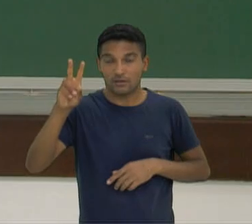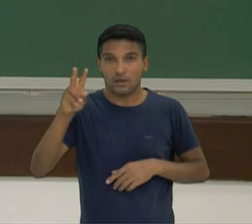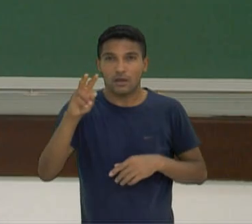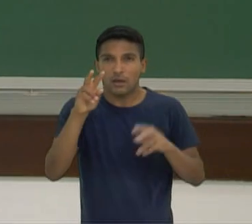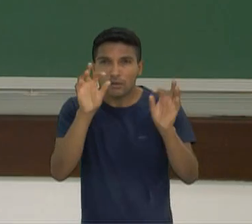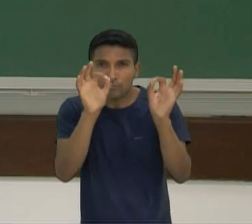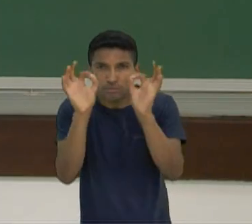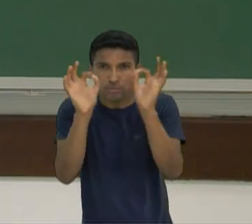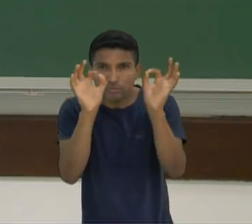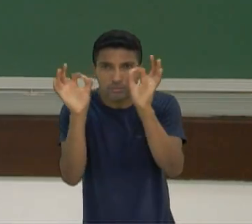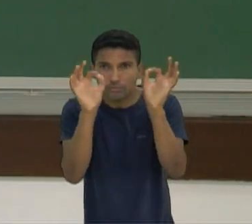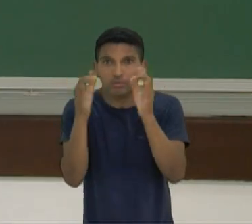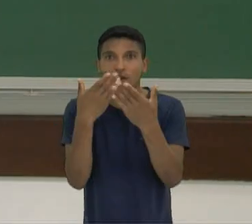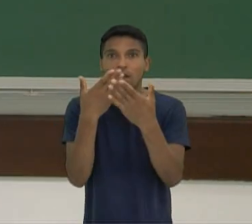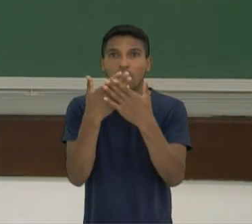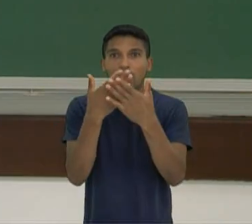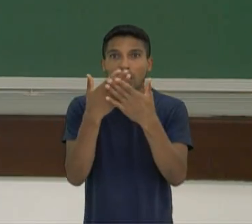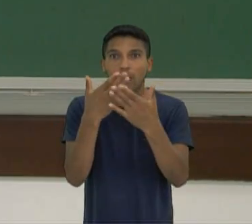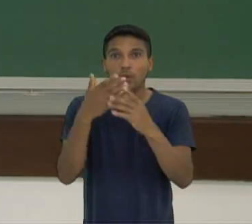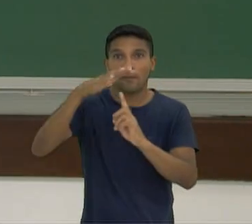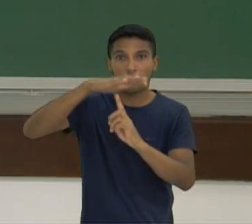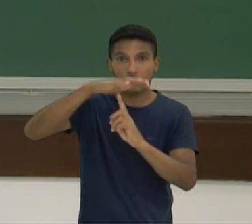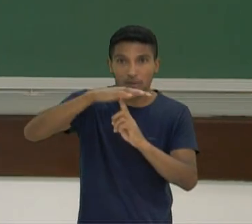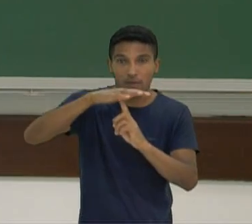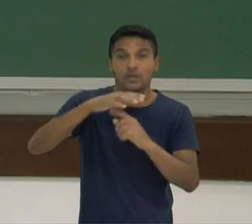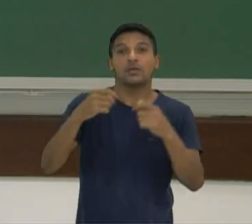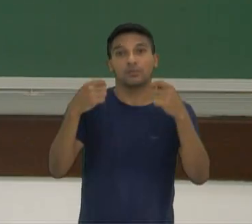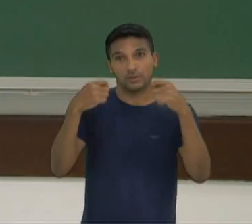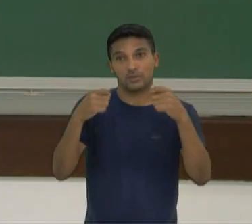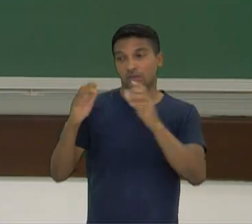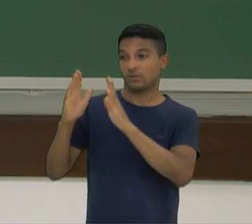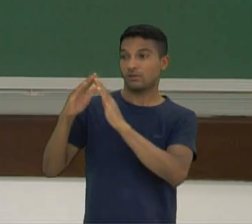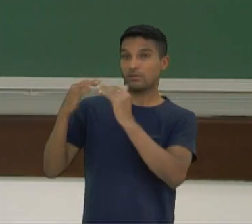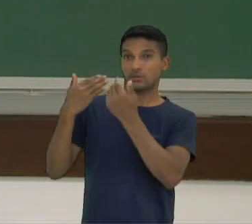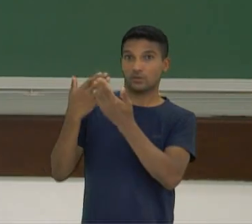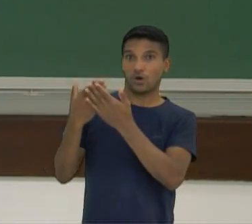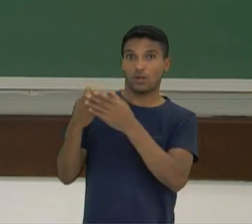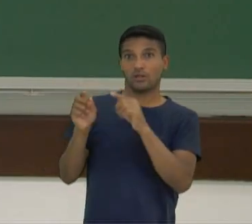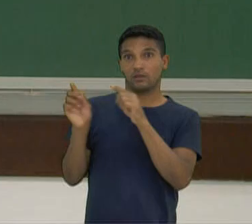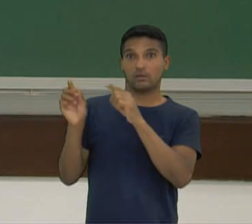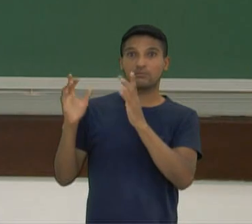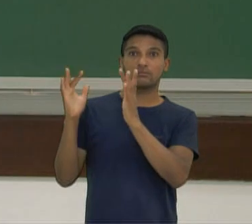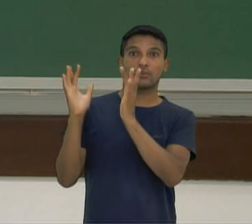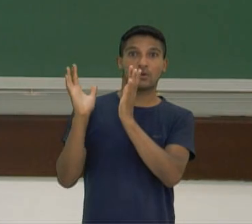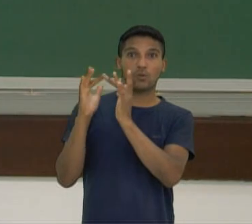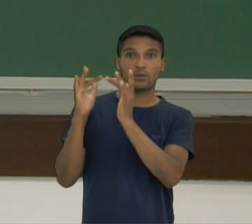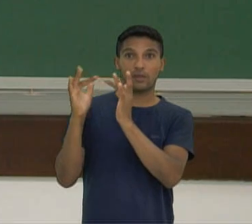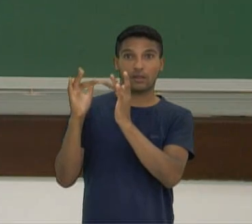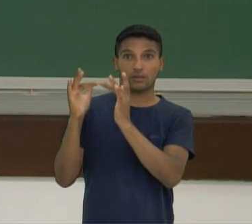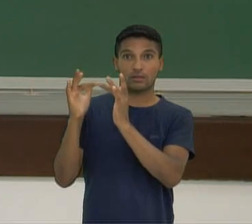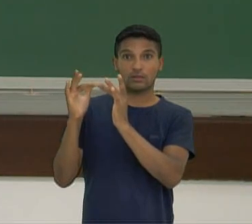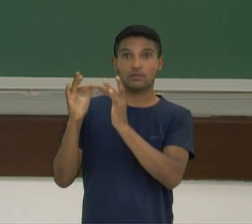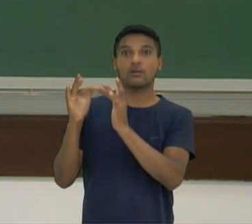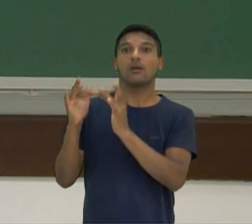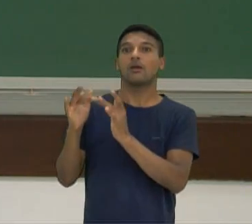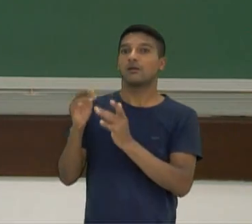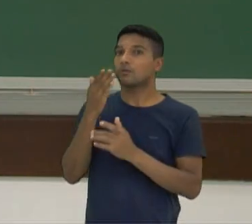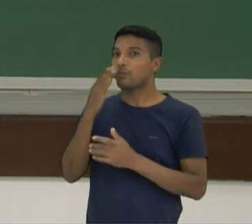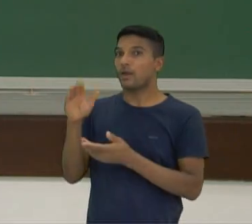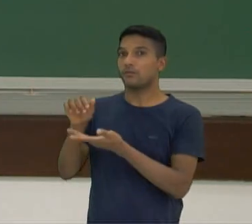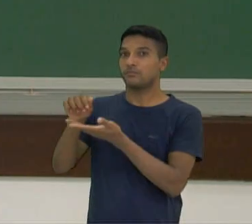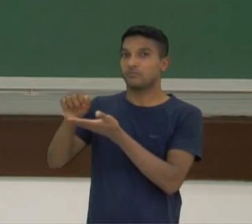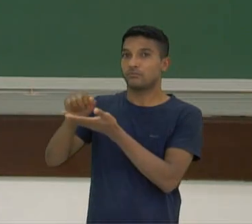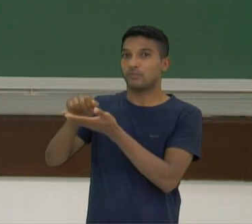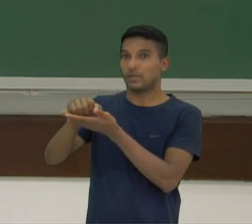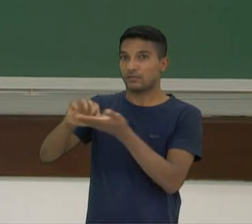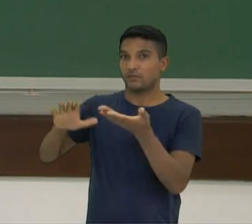o ano inteiro. Então, no final do ano, também mantenha esse contato para que você continue retirando as listas, os kits de